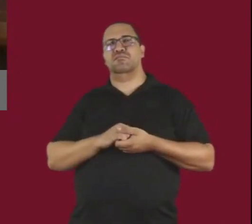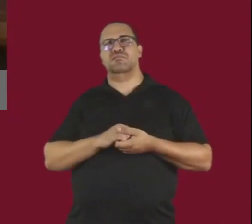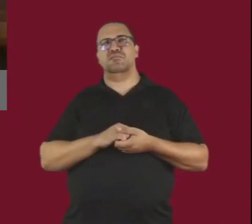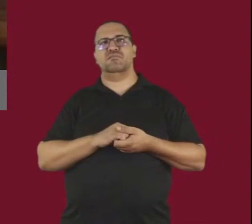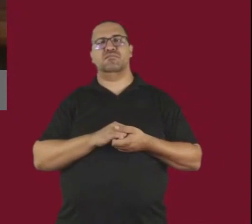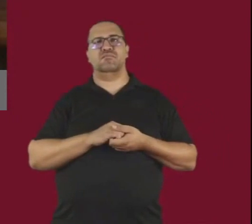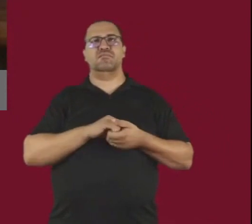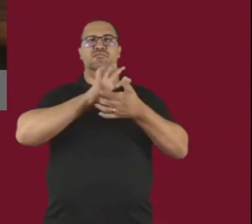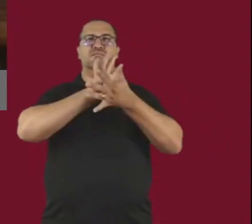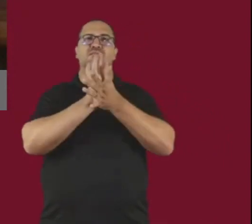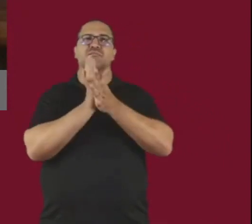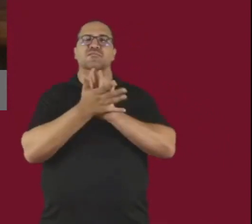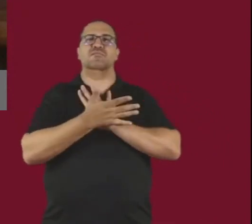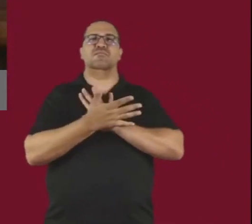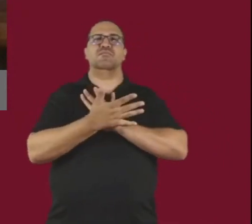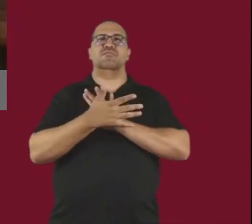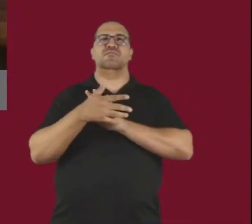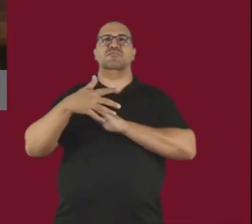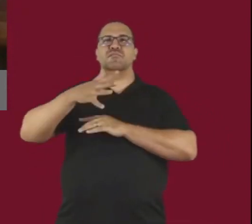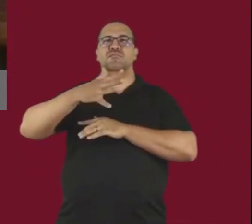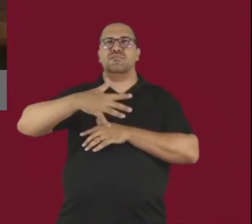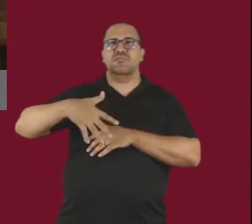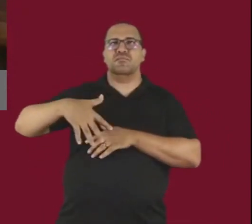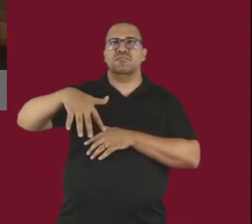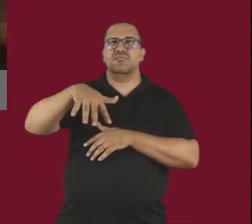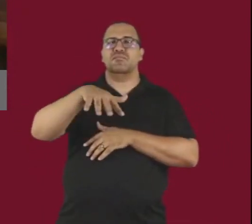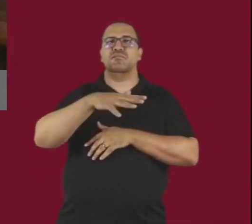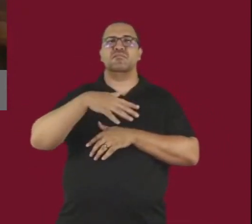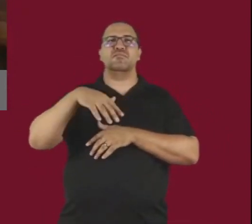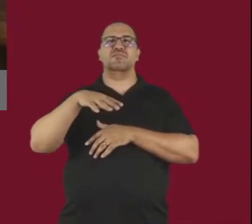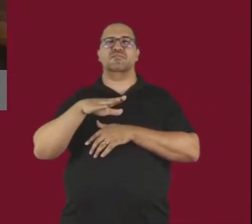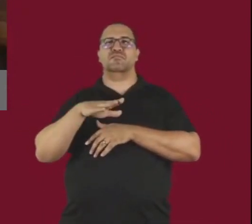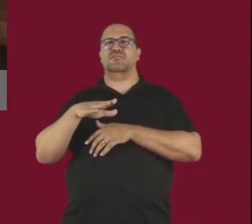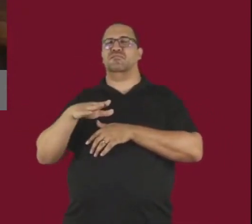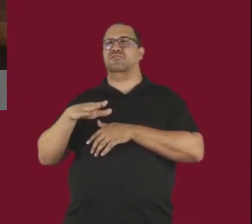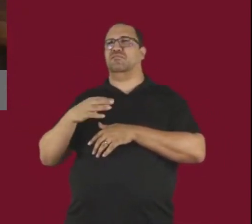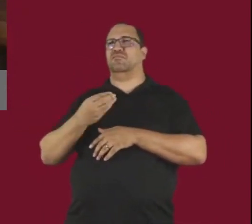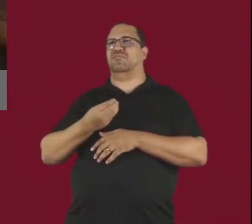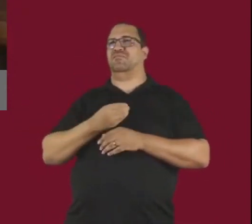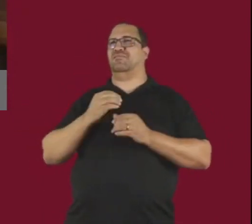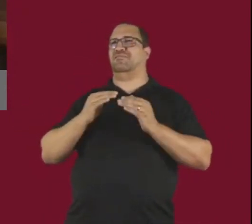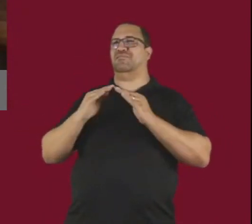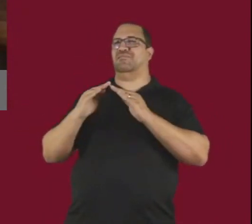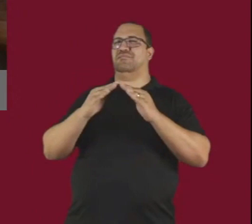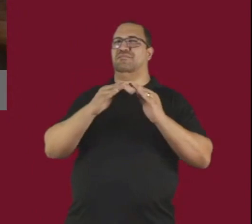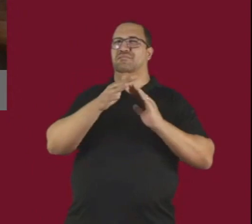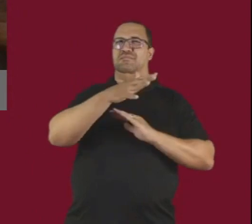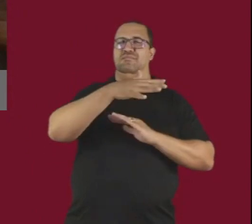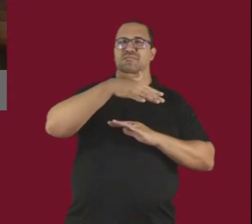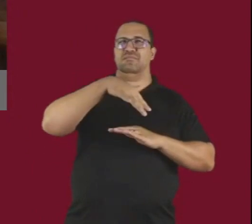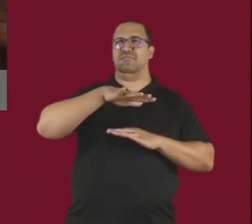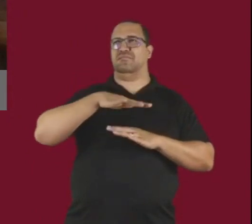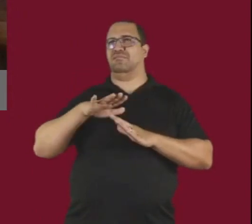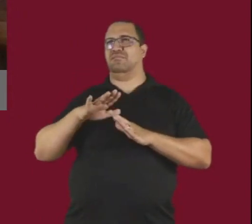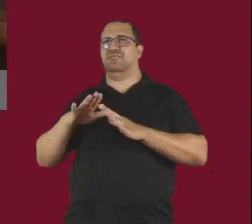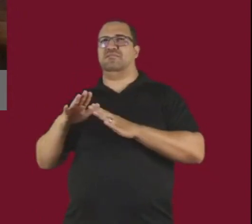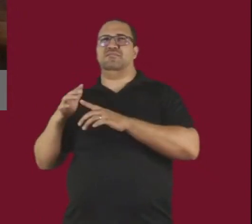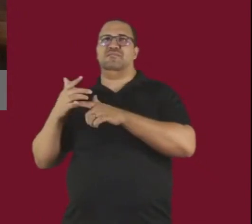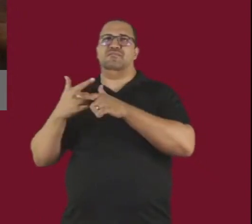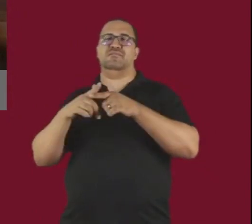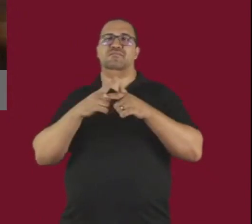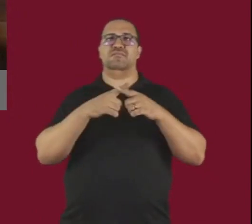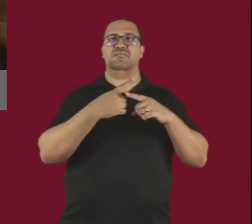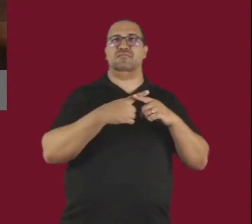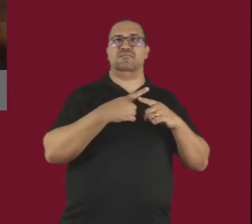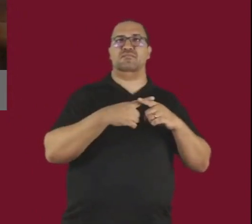colapso climático? Eles estão construindo bunkers na Nova Zelândia, em Nevada, porque o medo deles é